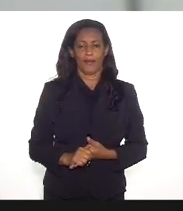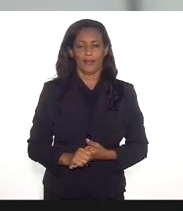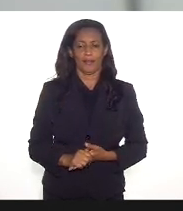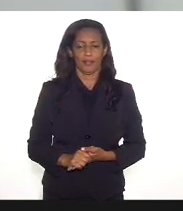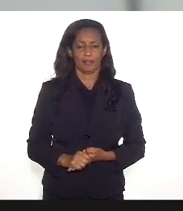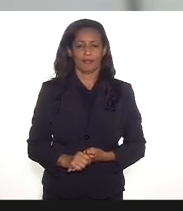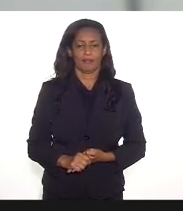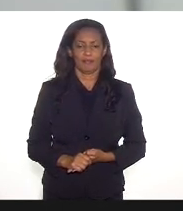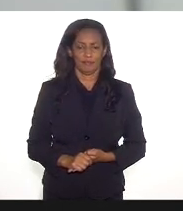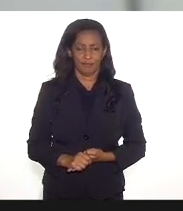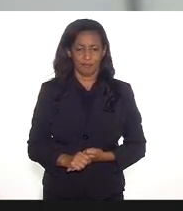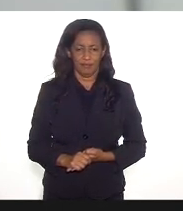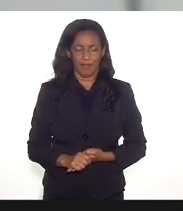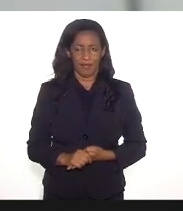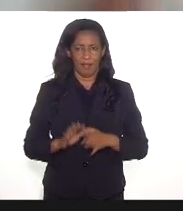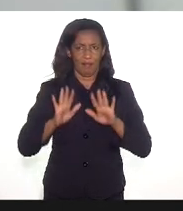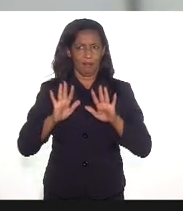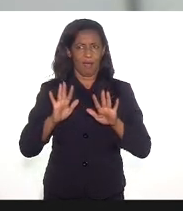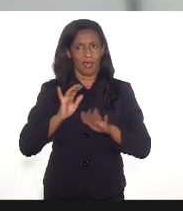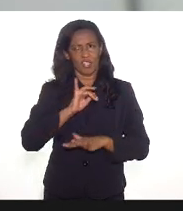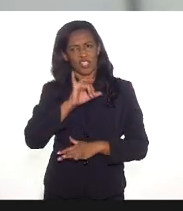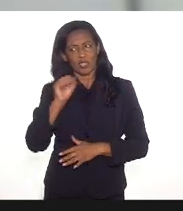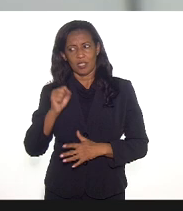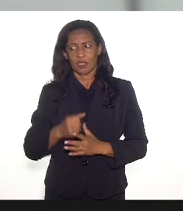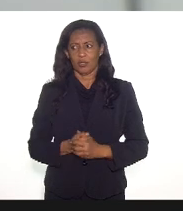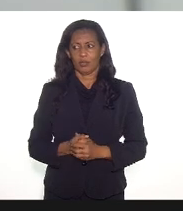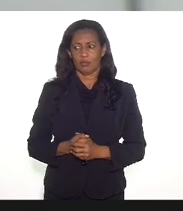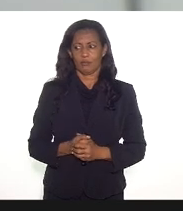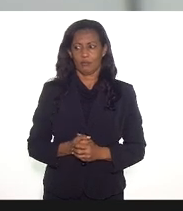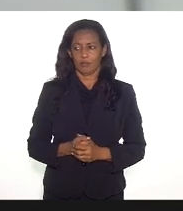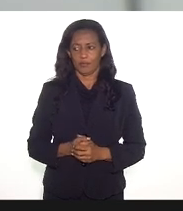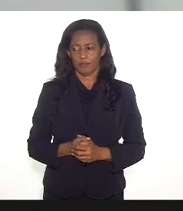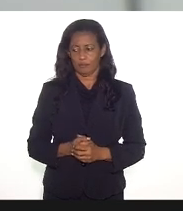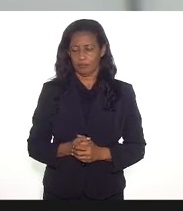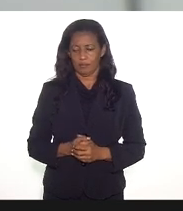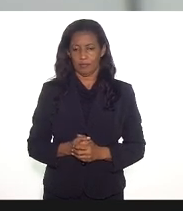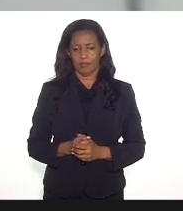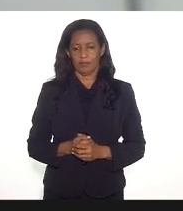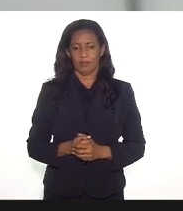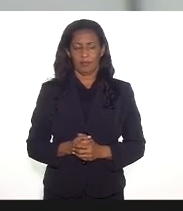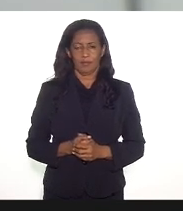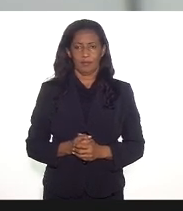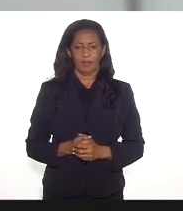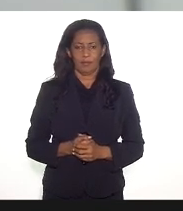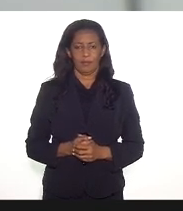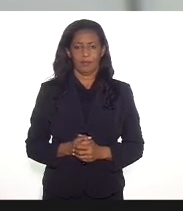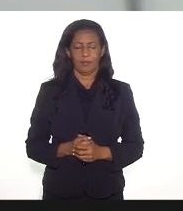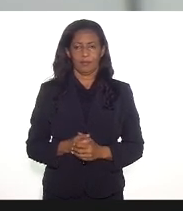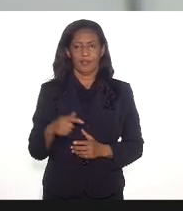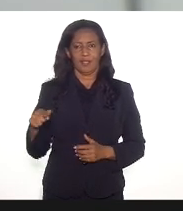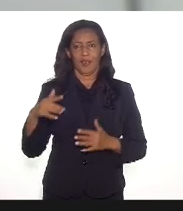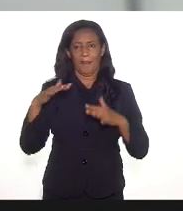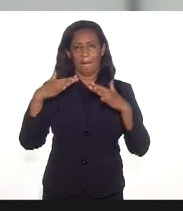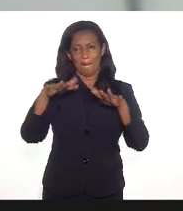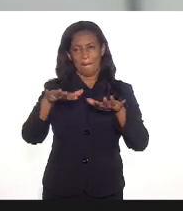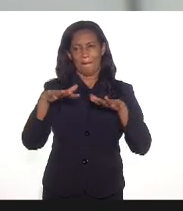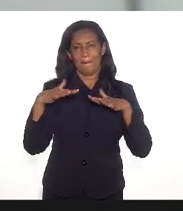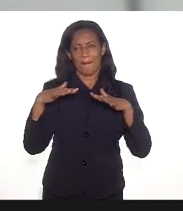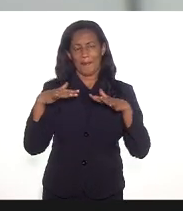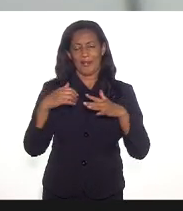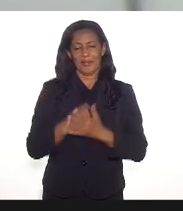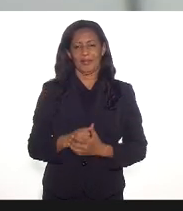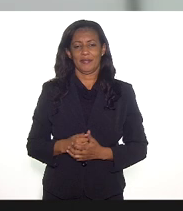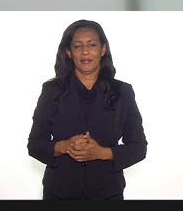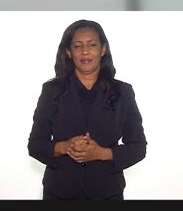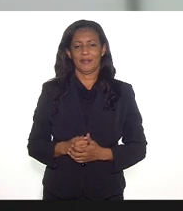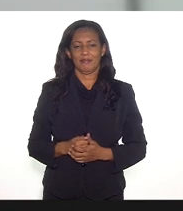contraditórios. Mas isso, evidentemente, se dará na ambiência do plenário. Eu achei